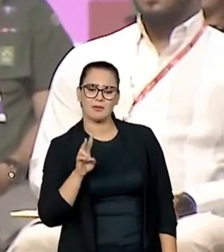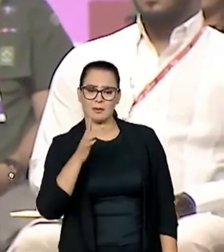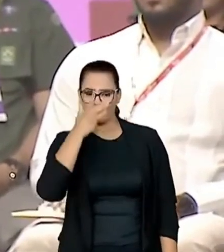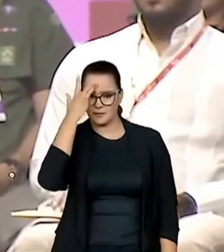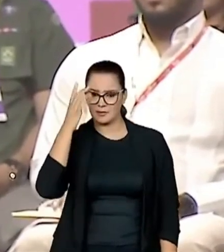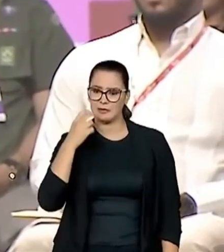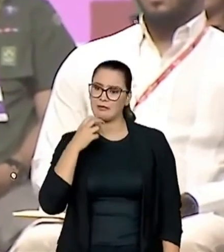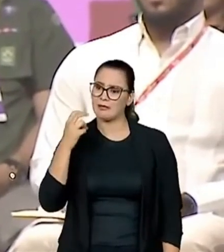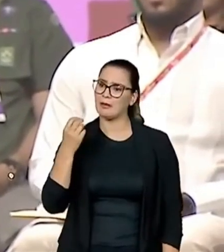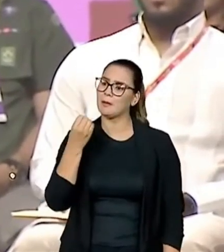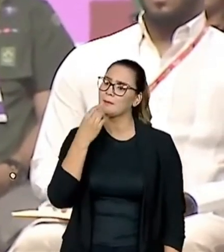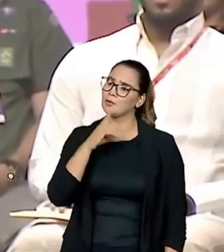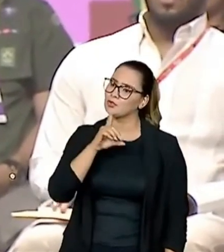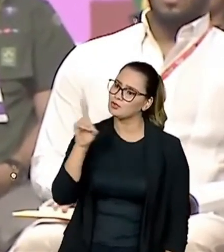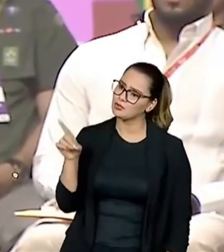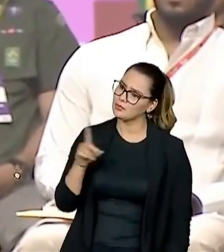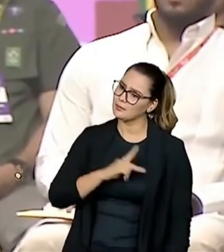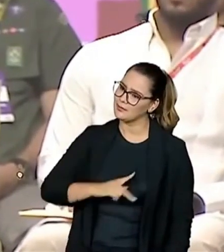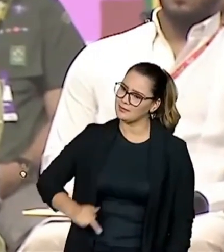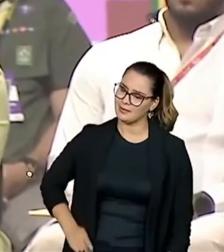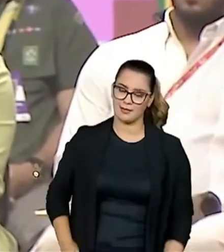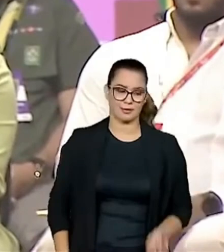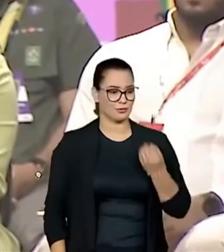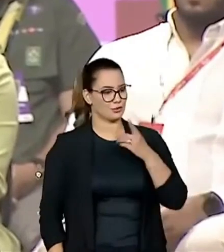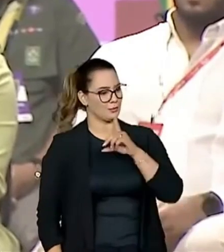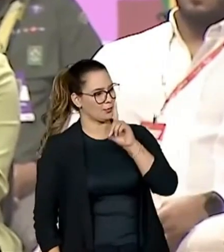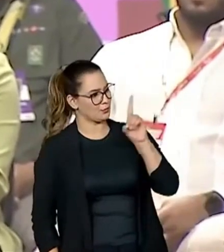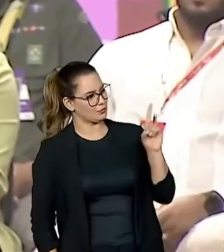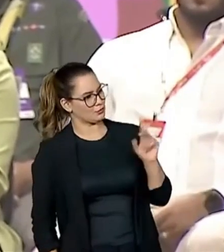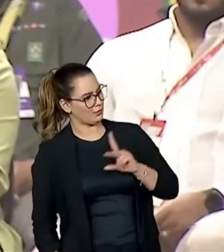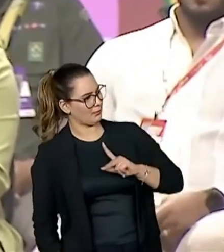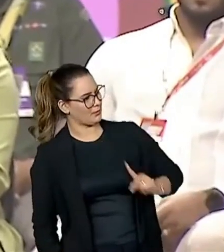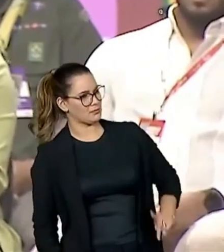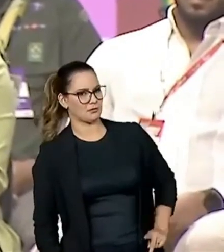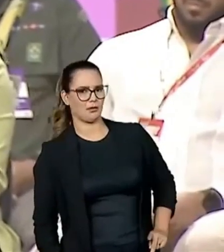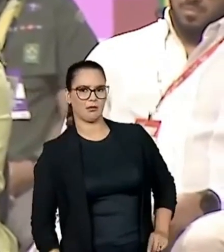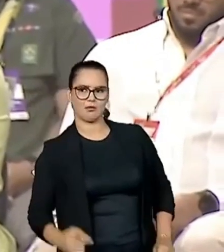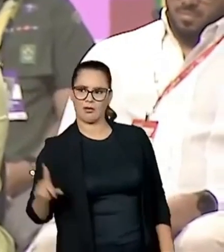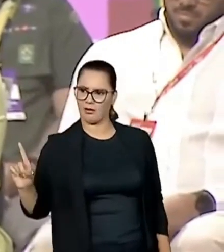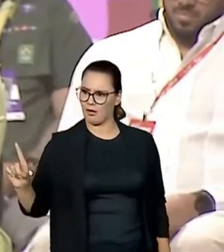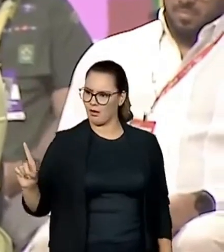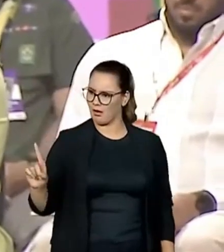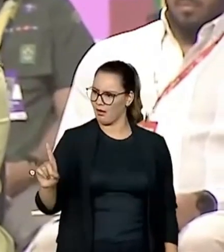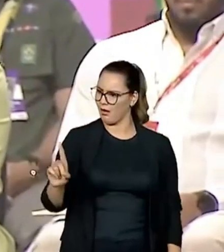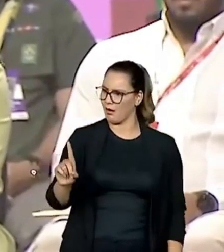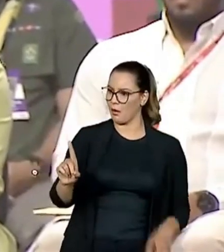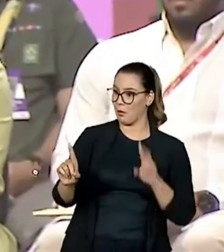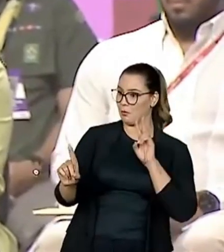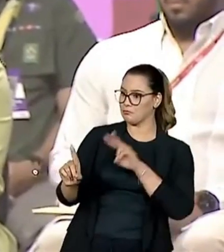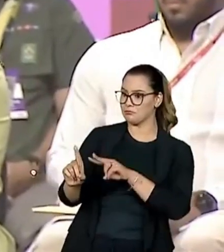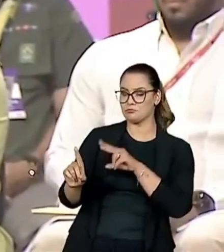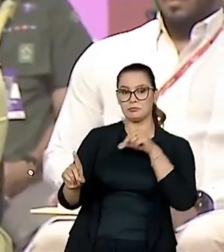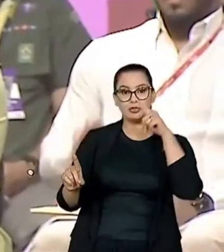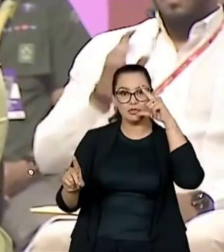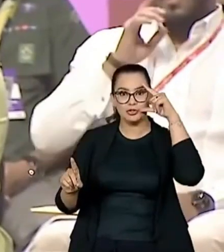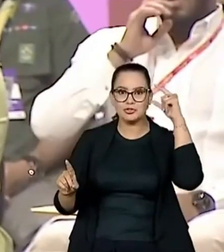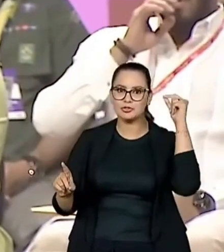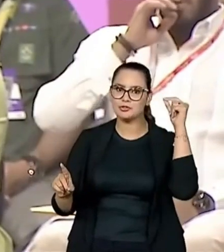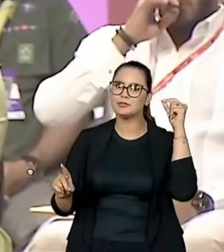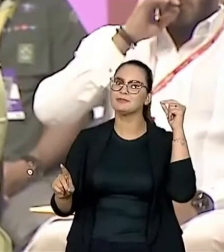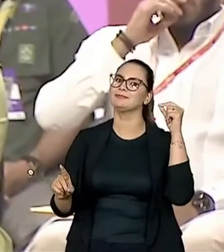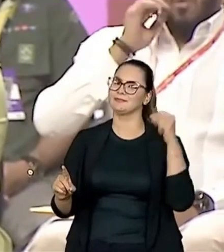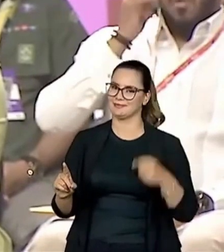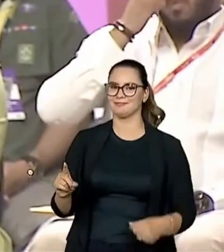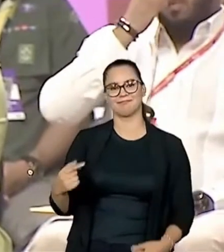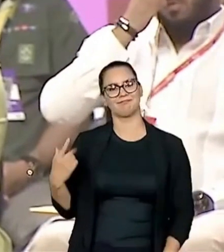gritando bom dia, presidente, bom dia, até que me aparece a companheira Janja. E cá